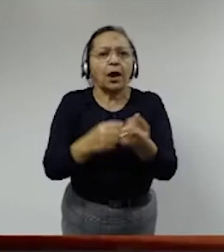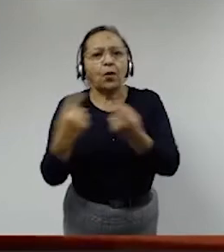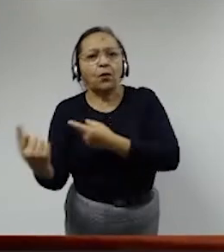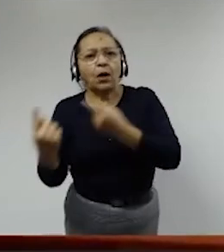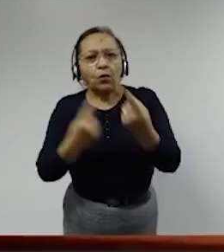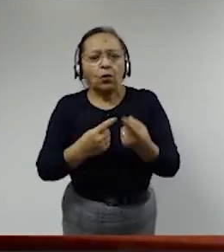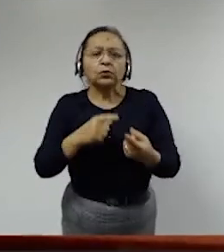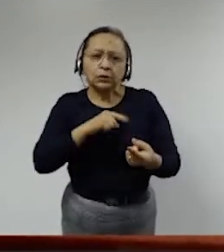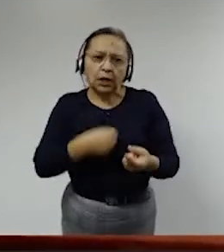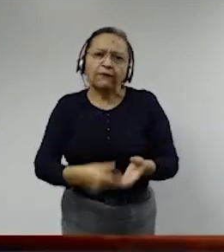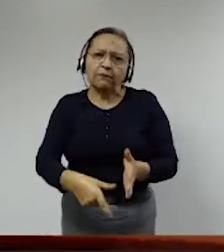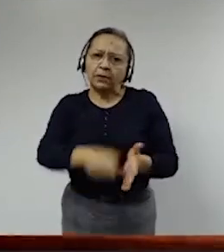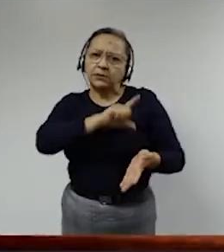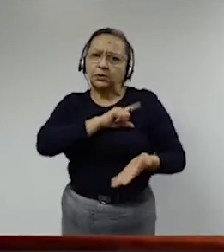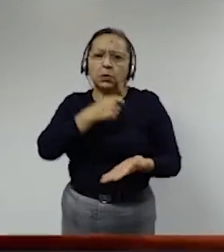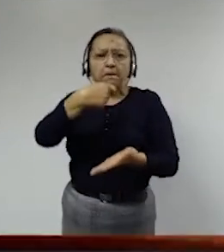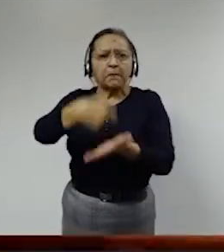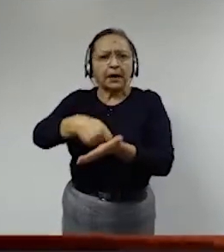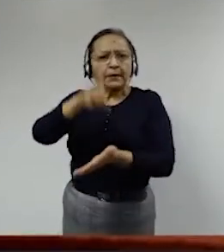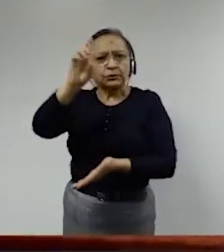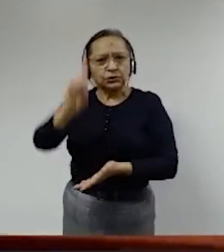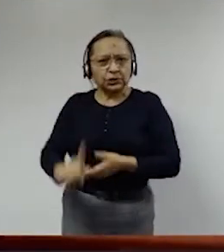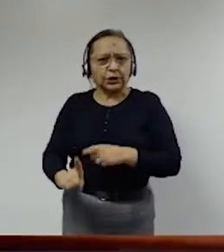uma antecipação de pagamentos de direitos